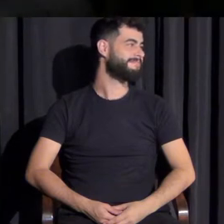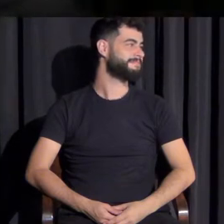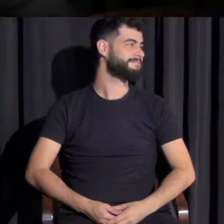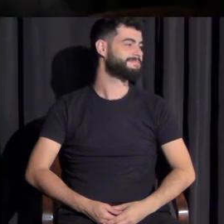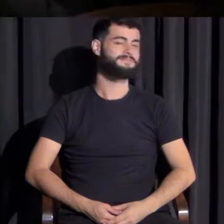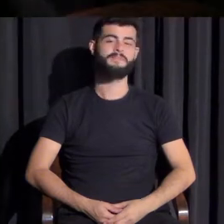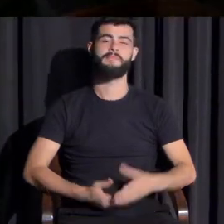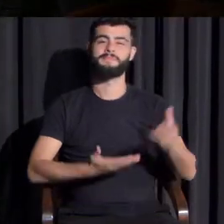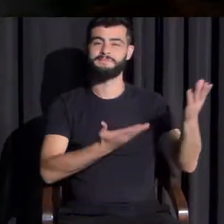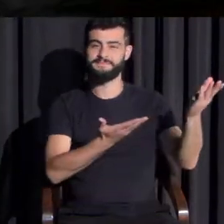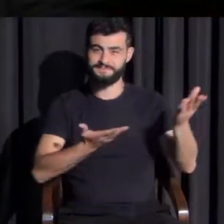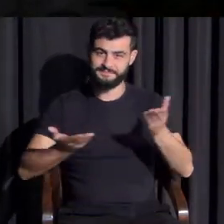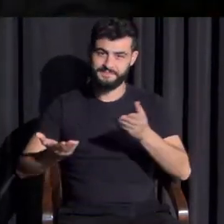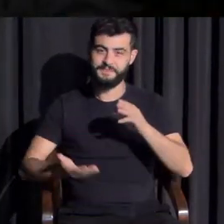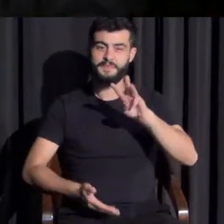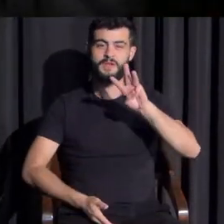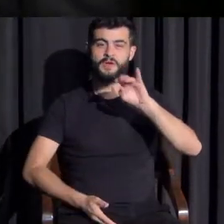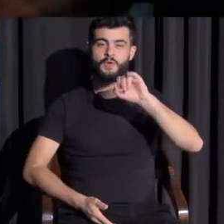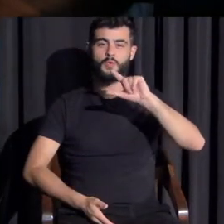E Will Lima,